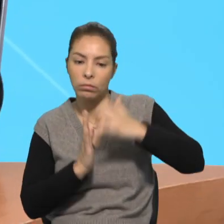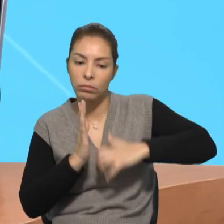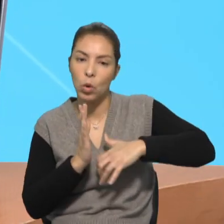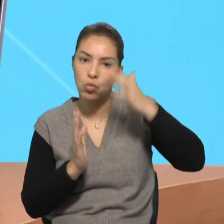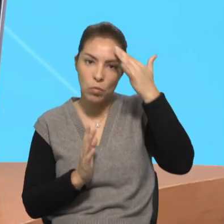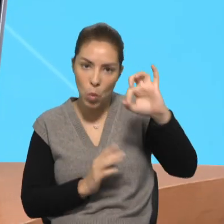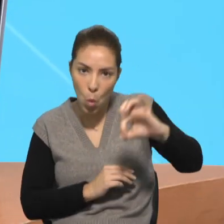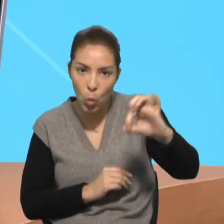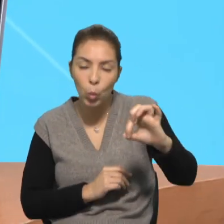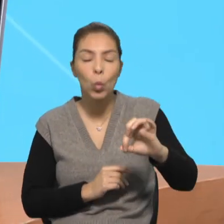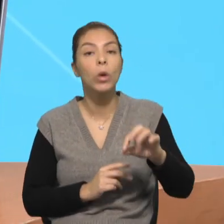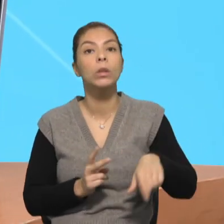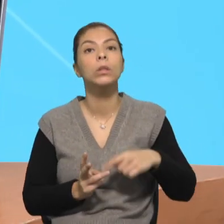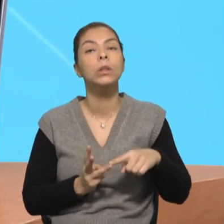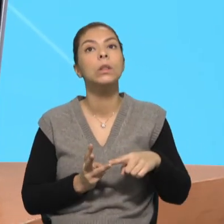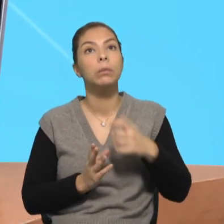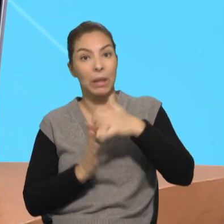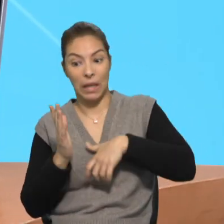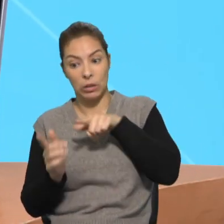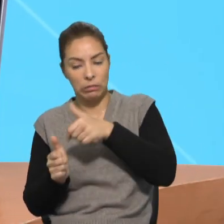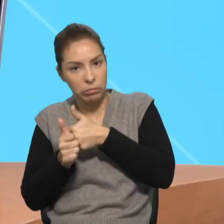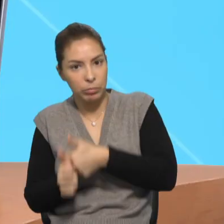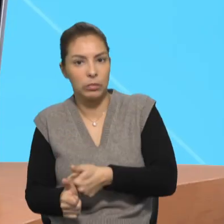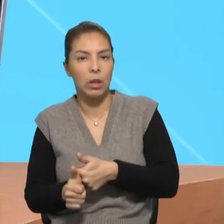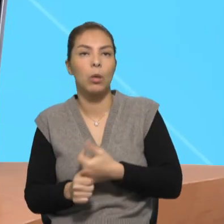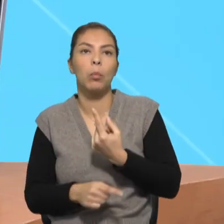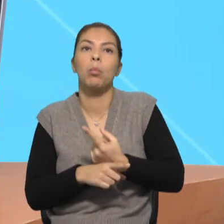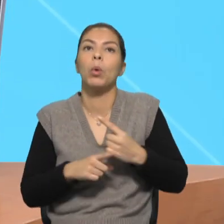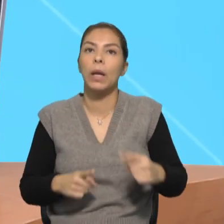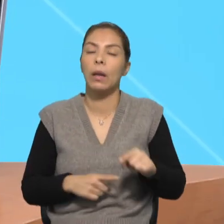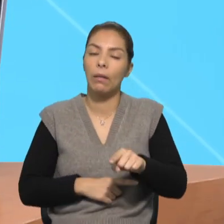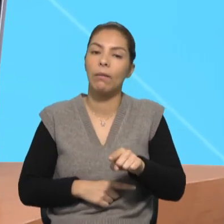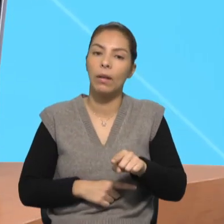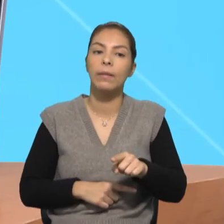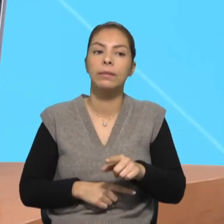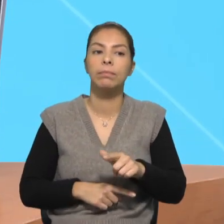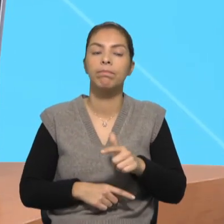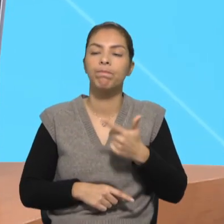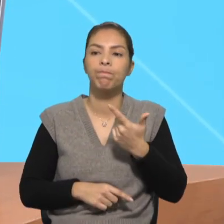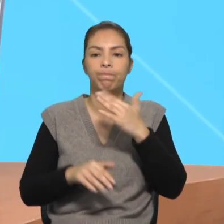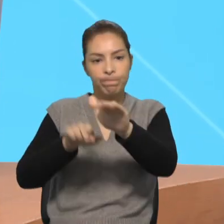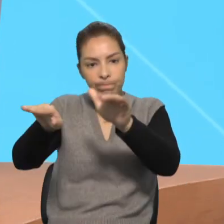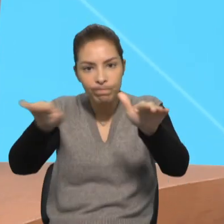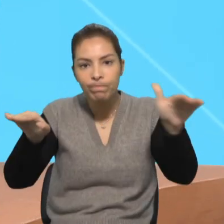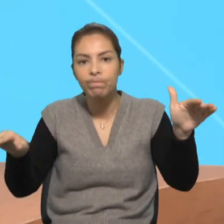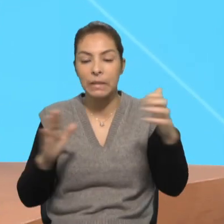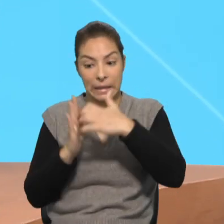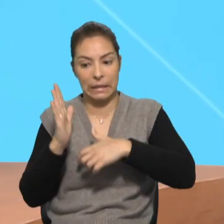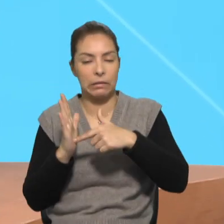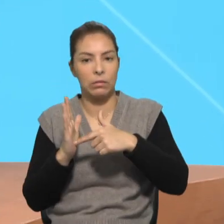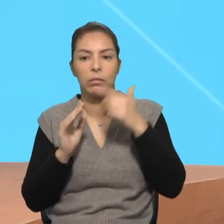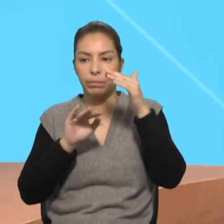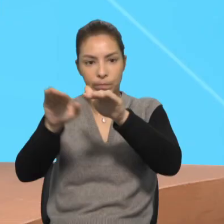cântico. Acima de tudo é porque o cântico é um apelo à